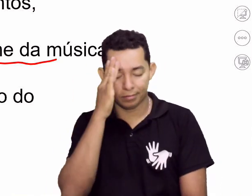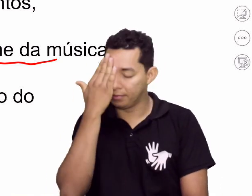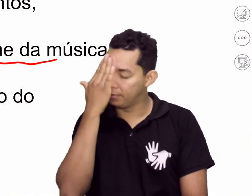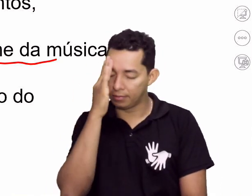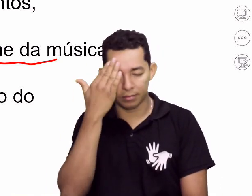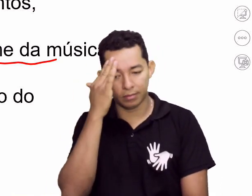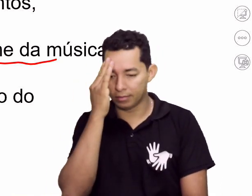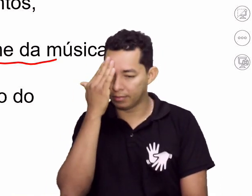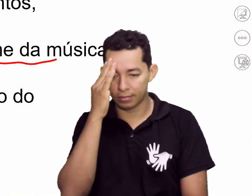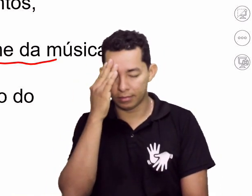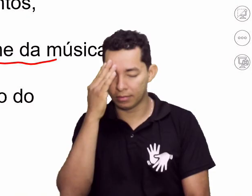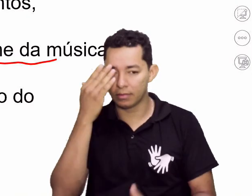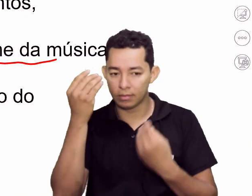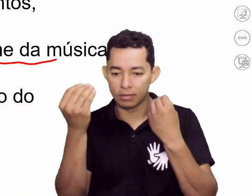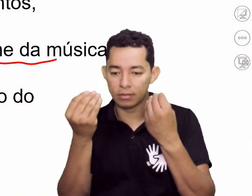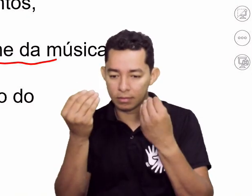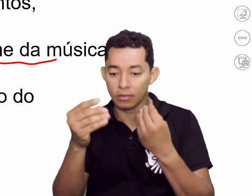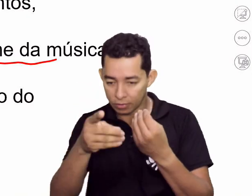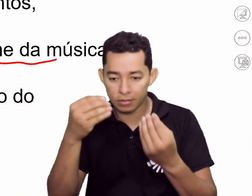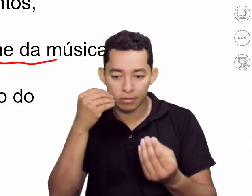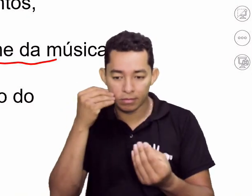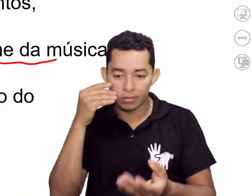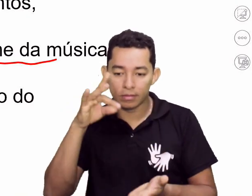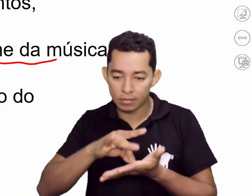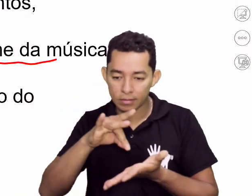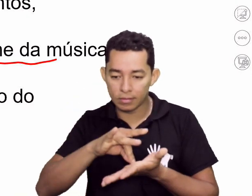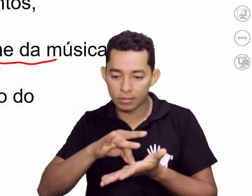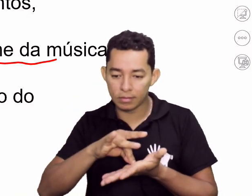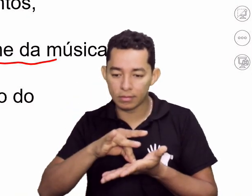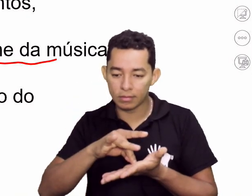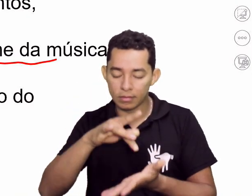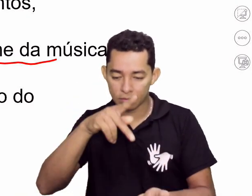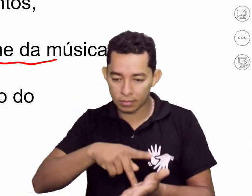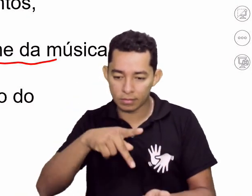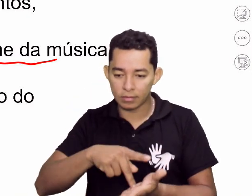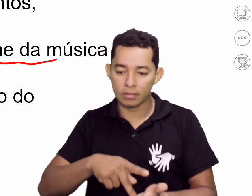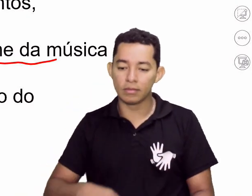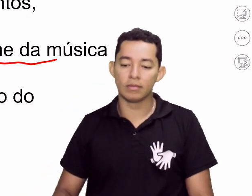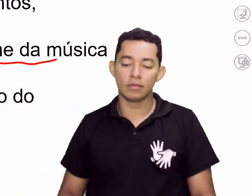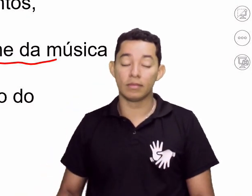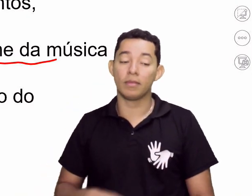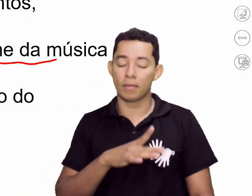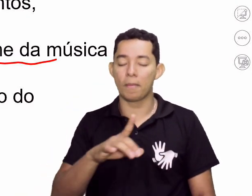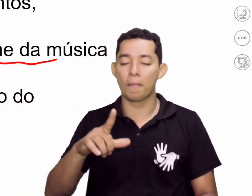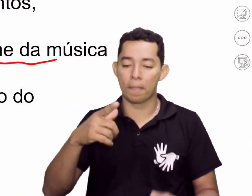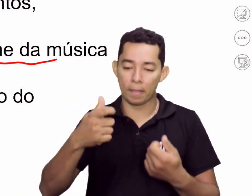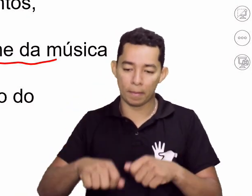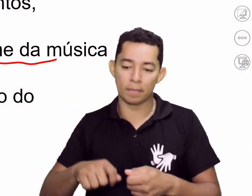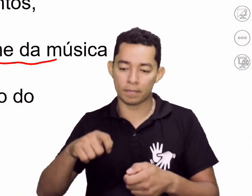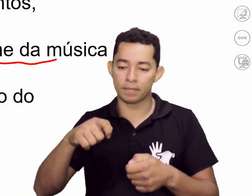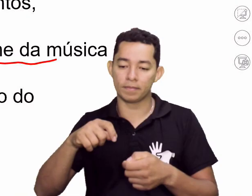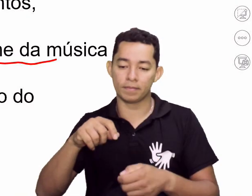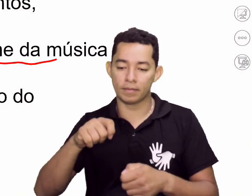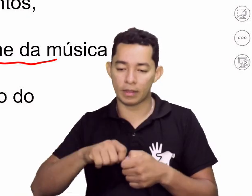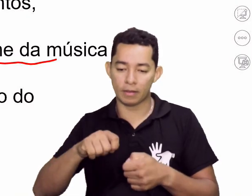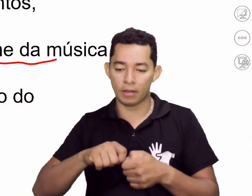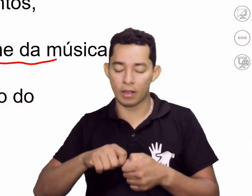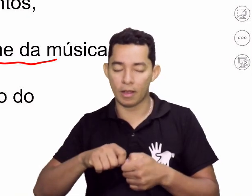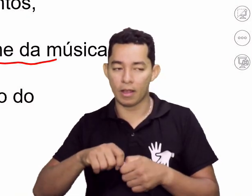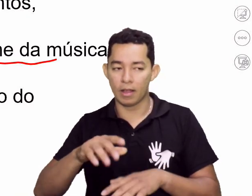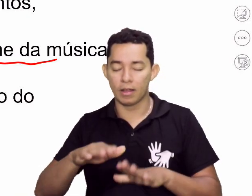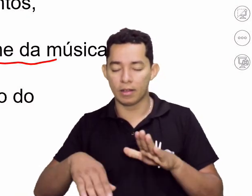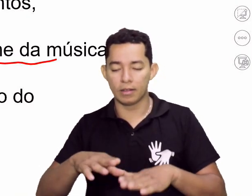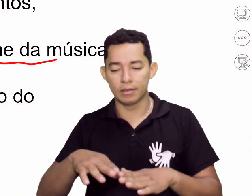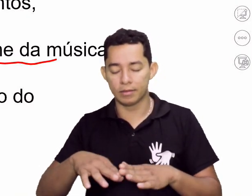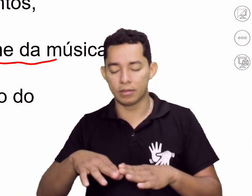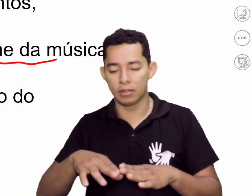como assim? Você tentou realmente? Né? Esse é um exercício que você tem que fazer, porque nem sempre o seu professor, a